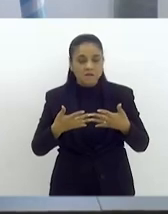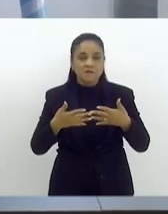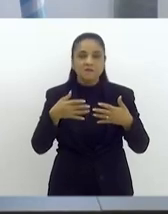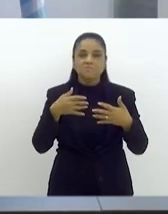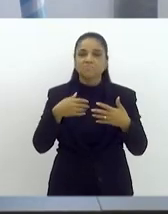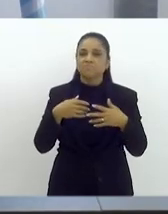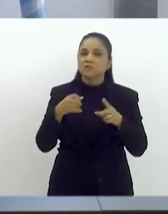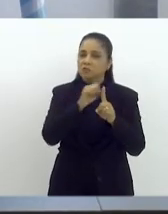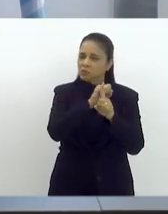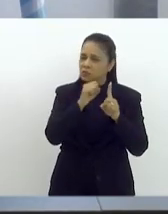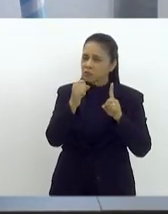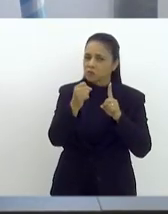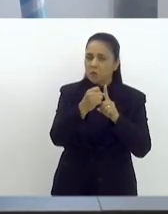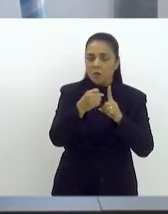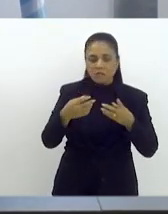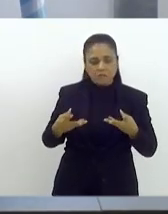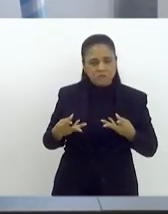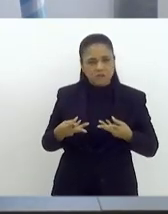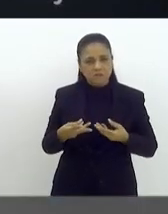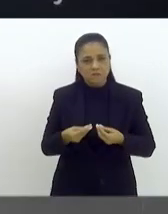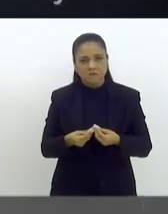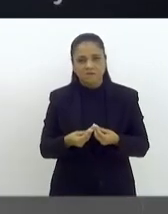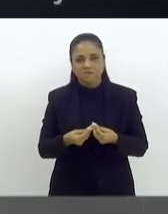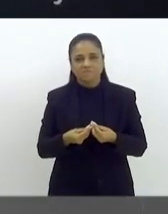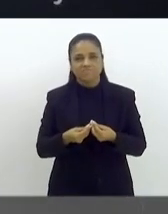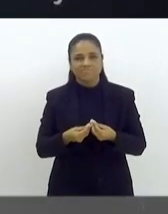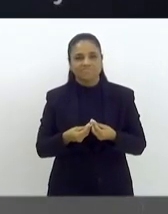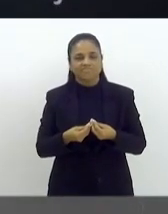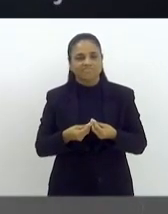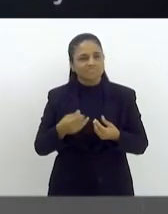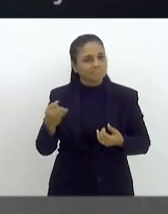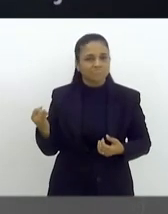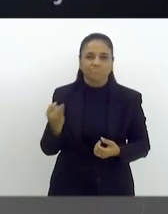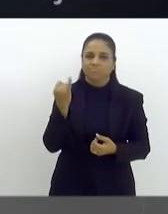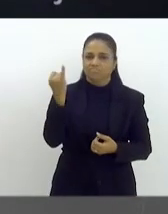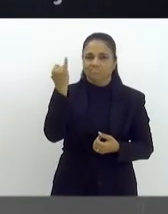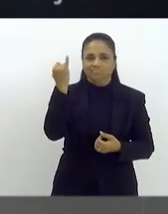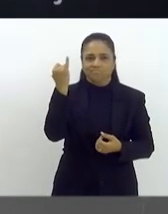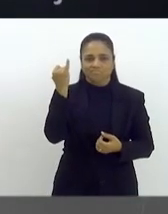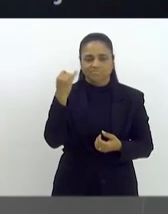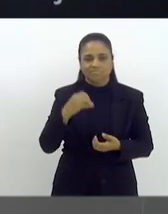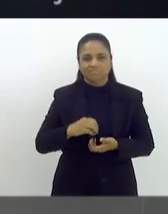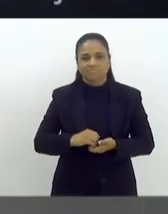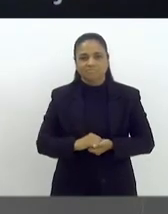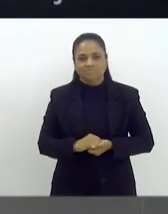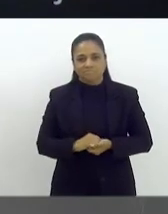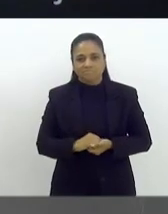socialmente muito sensível e de grande relevância né